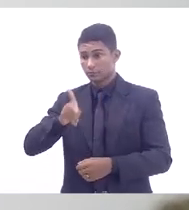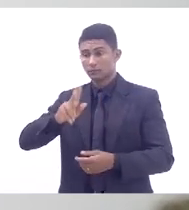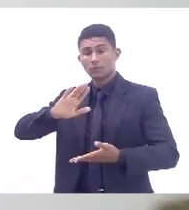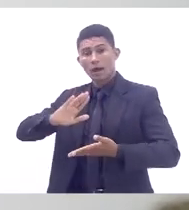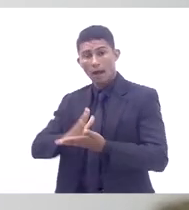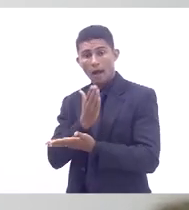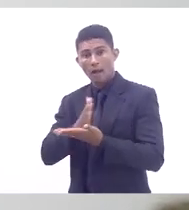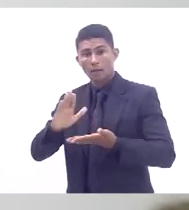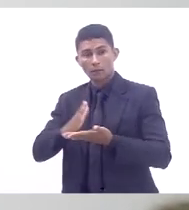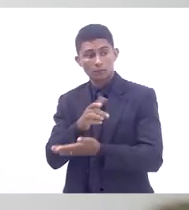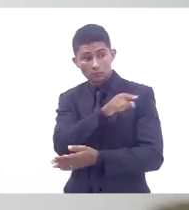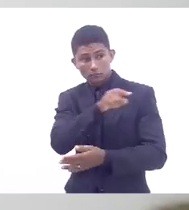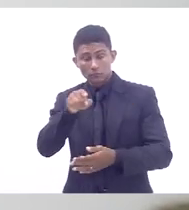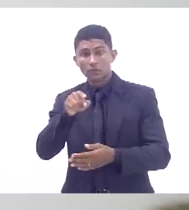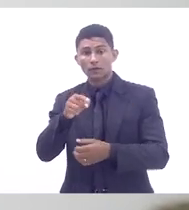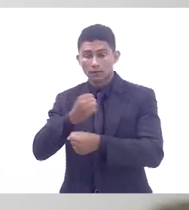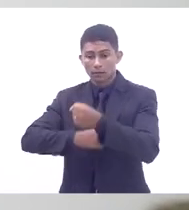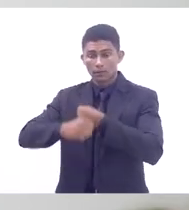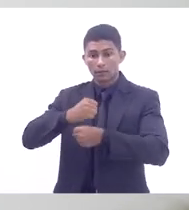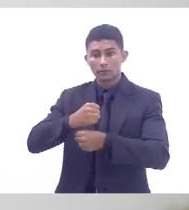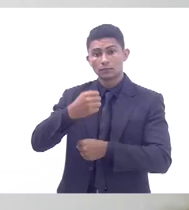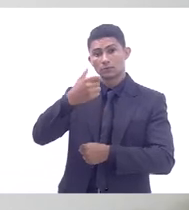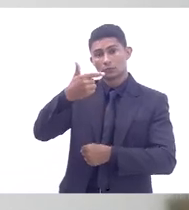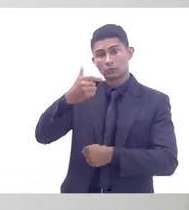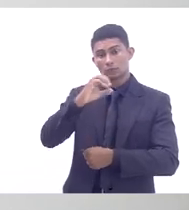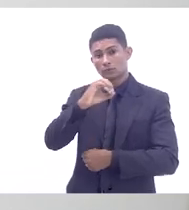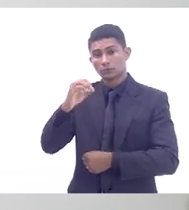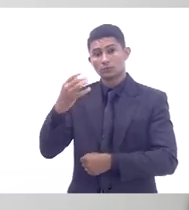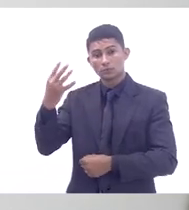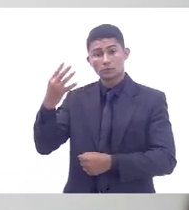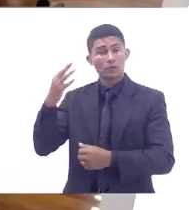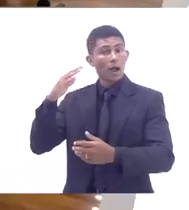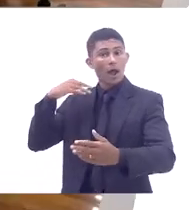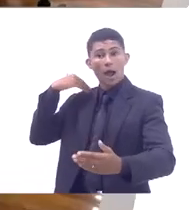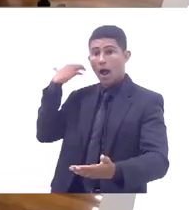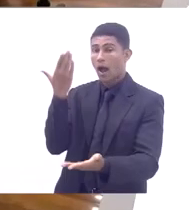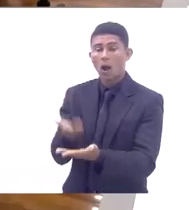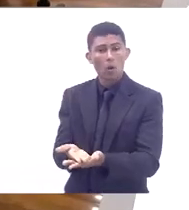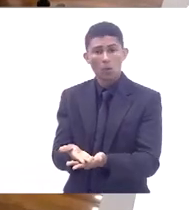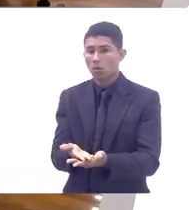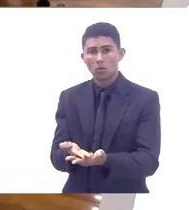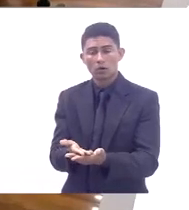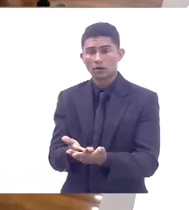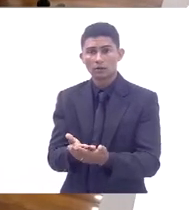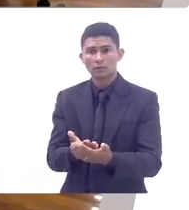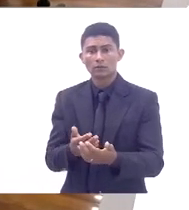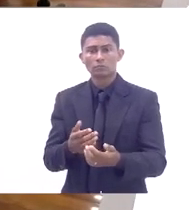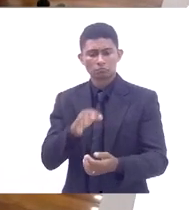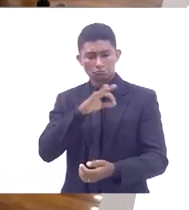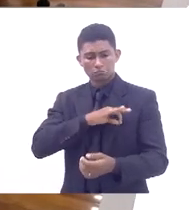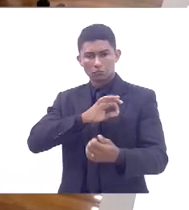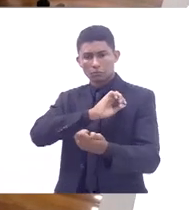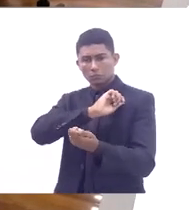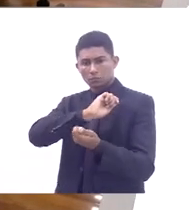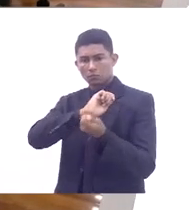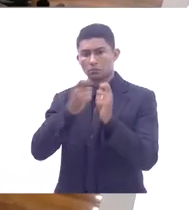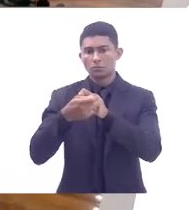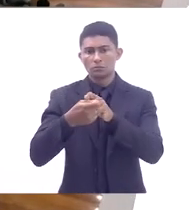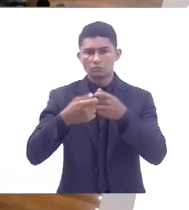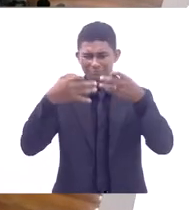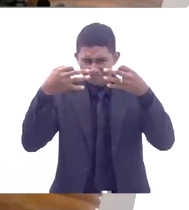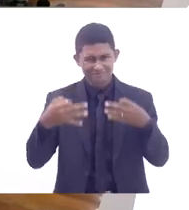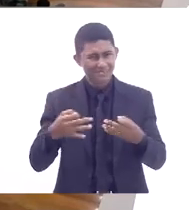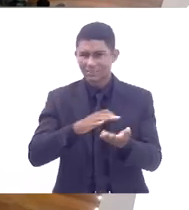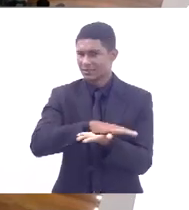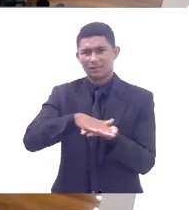que está de c2004 assim receber as o seu enquadramento seu primeiro enquadramento se